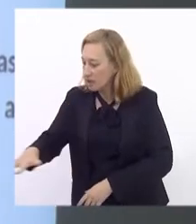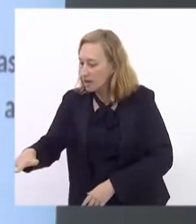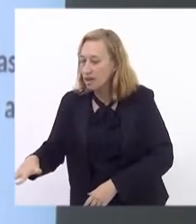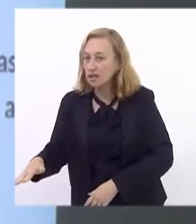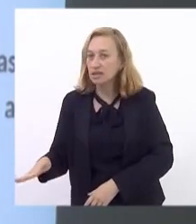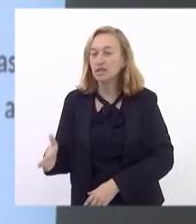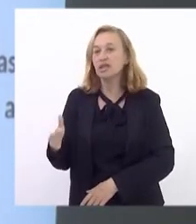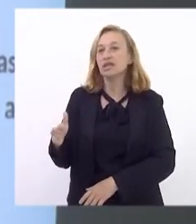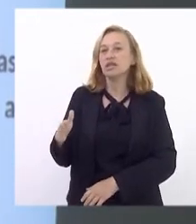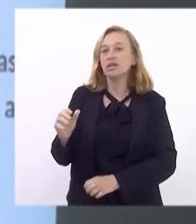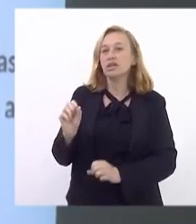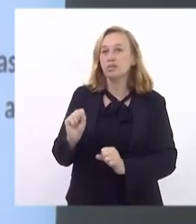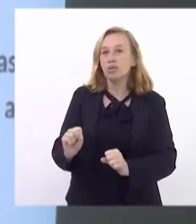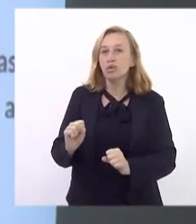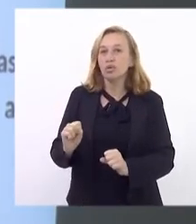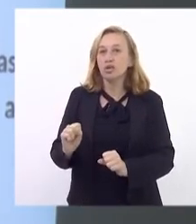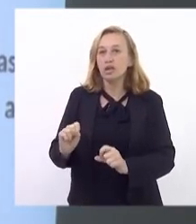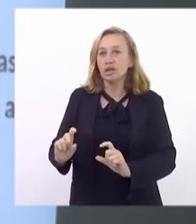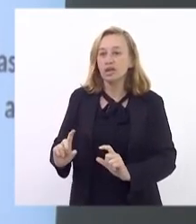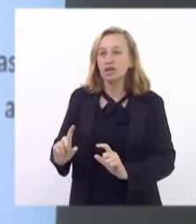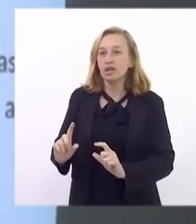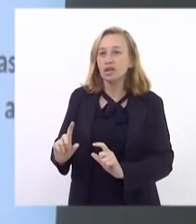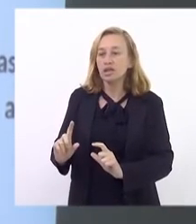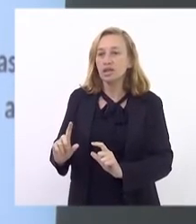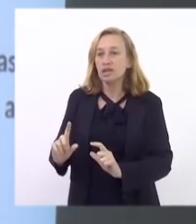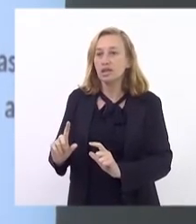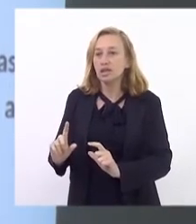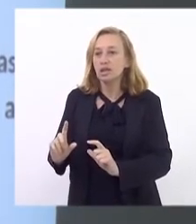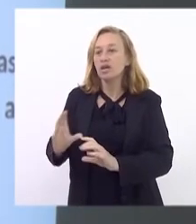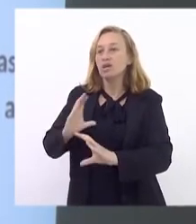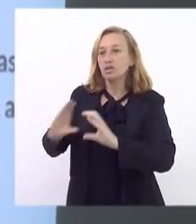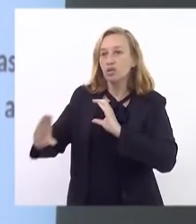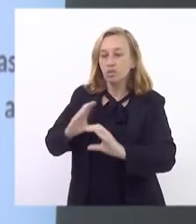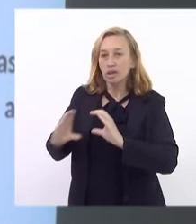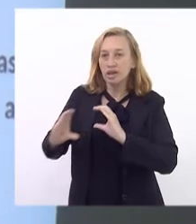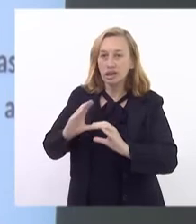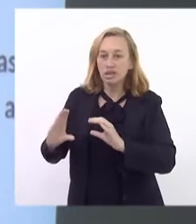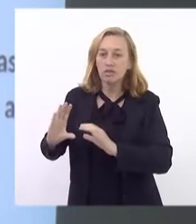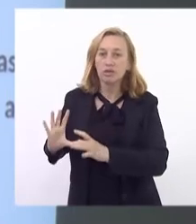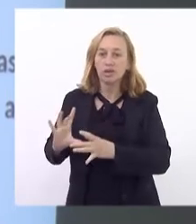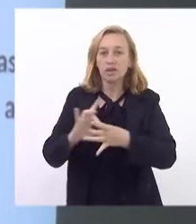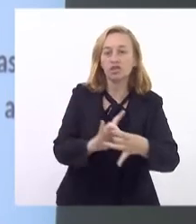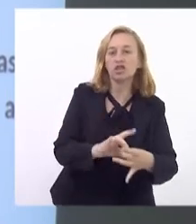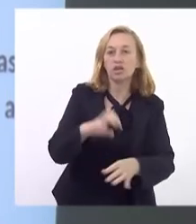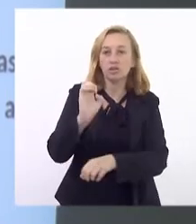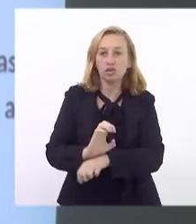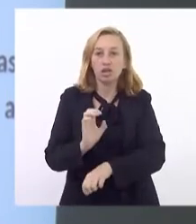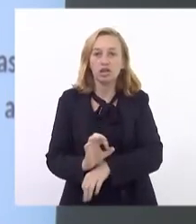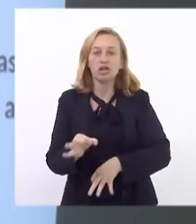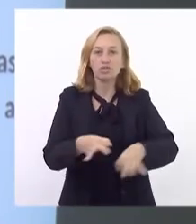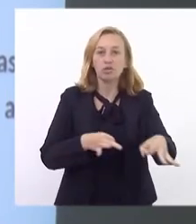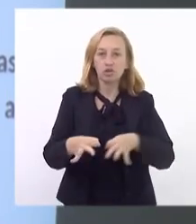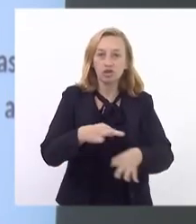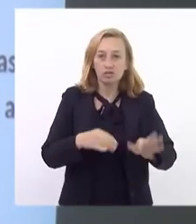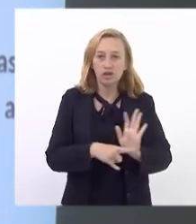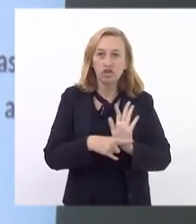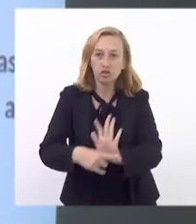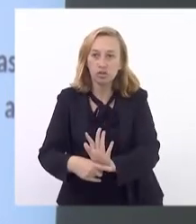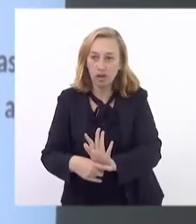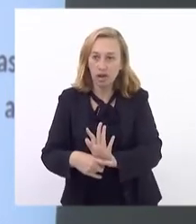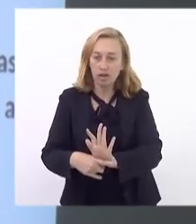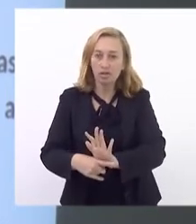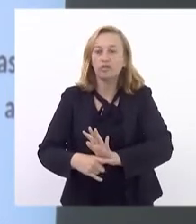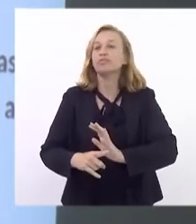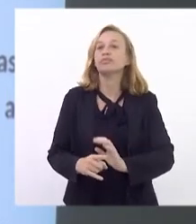esse repasse, né? Então fazem esse comunicado direto ao Estado. Então esse projeto ele vai ajudar como um braço, ele é um